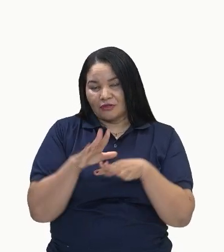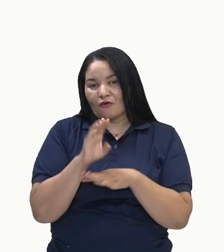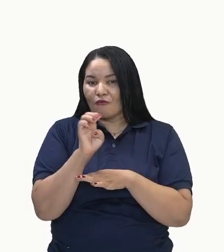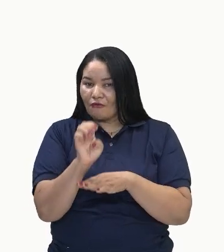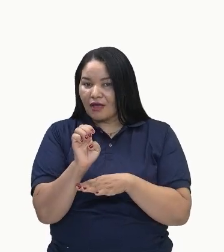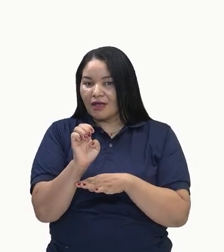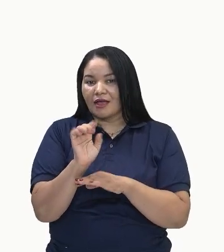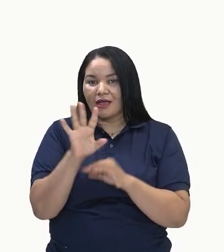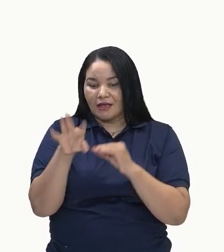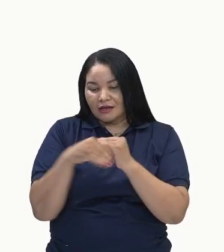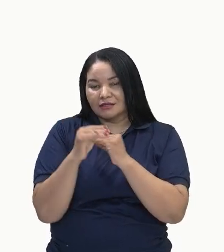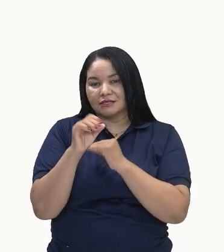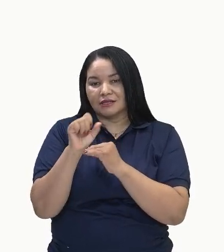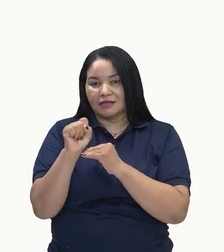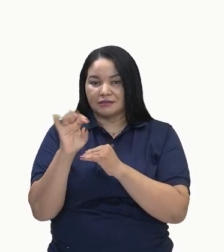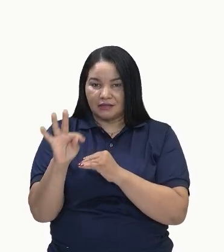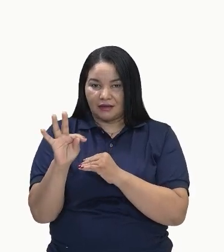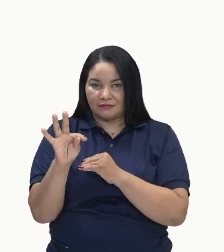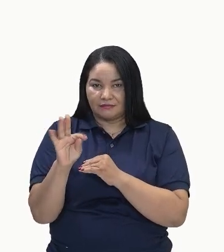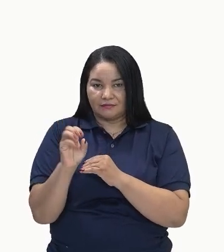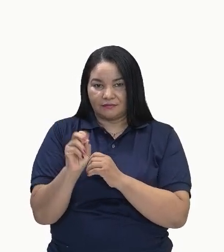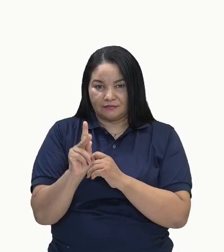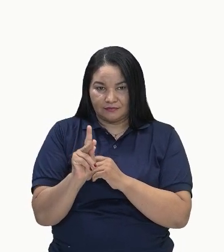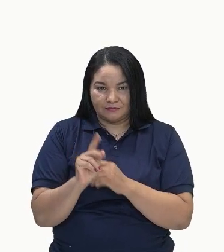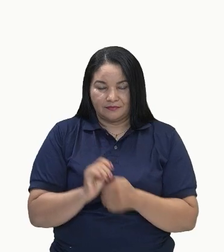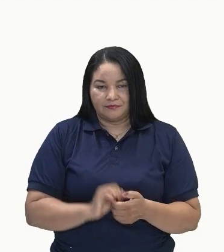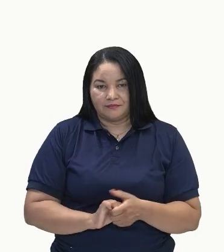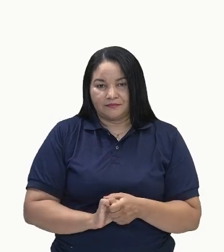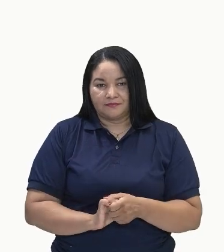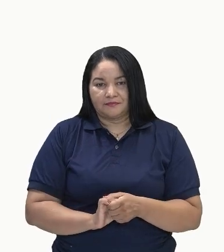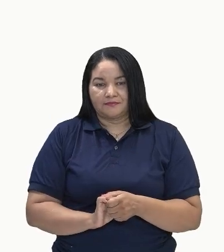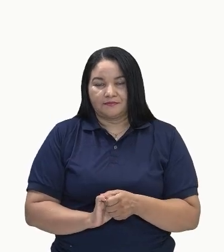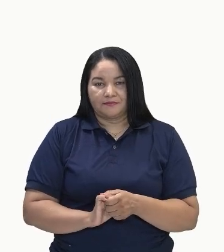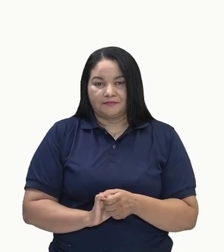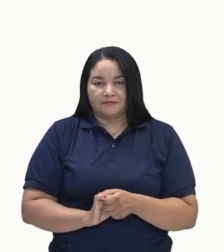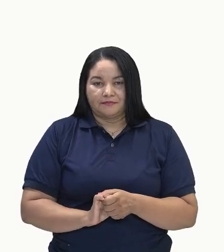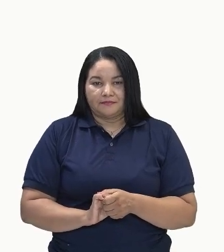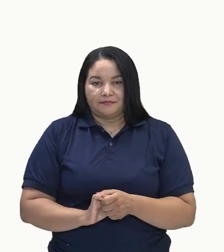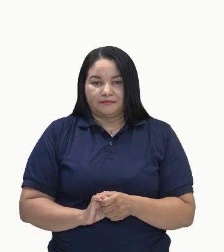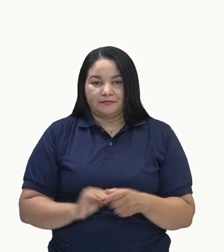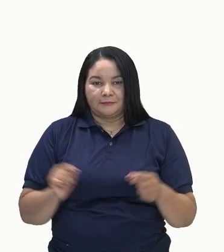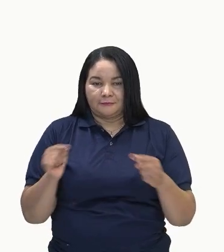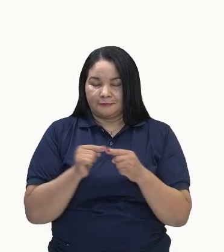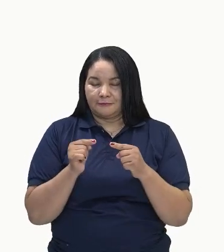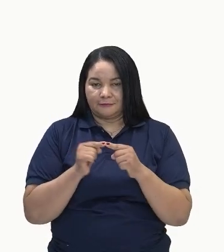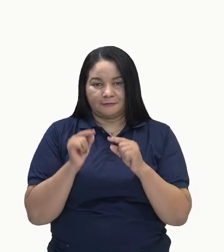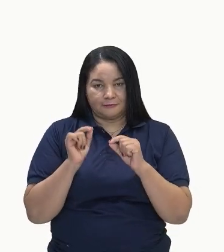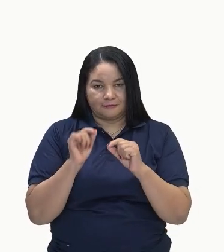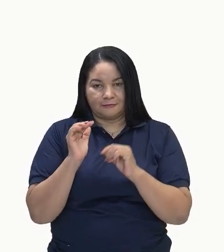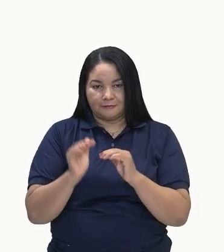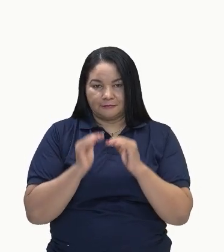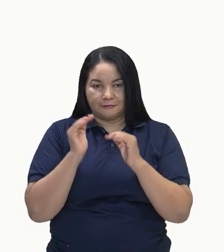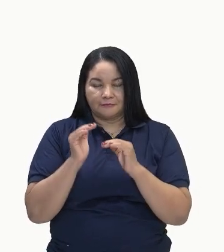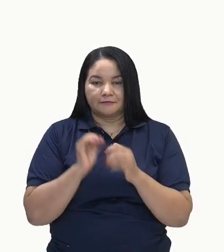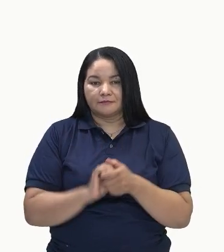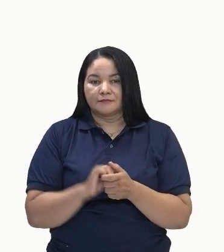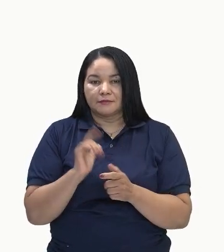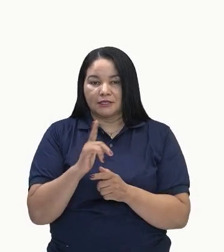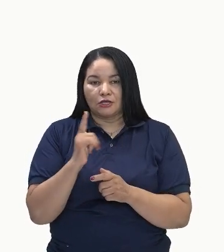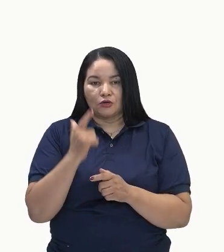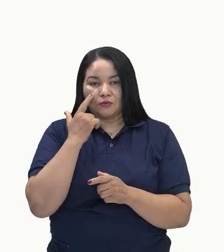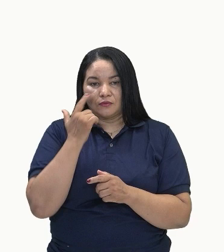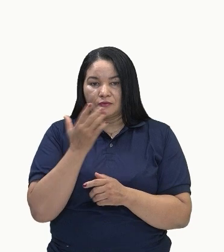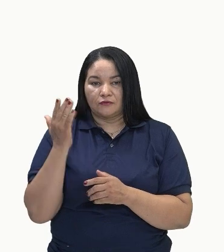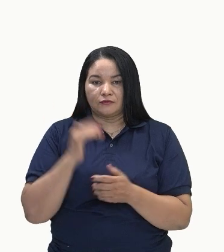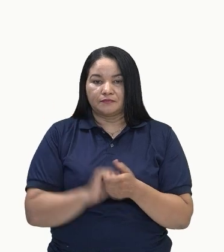E, eu só vou acrescentar o ST e transformá-lo, então, em superlativo. Outro exemplo, ending, né?